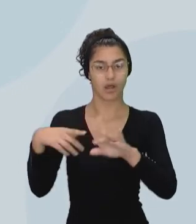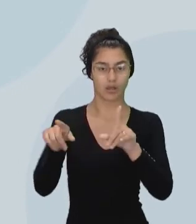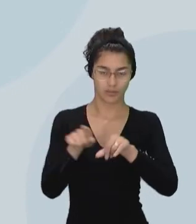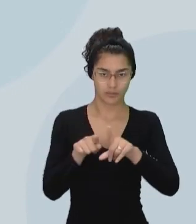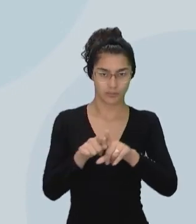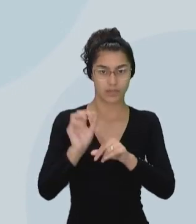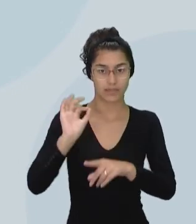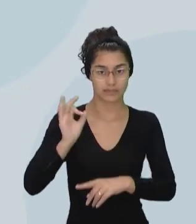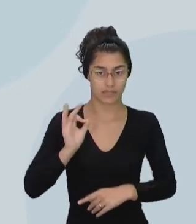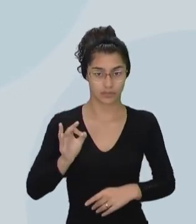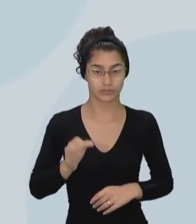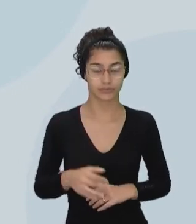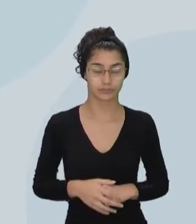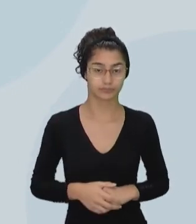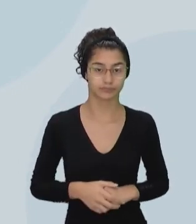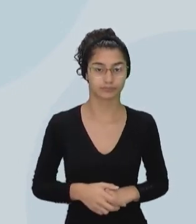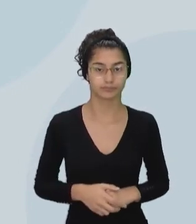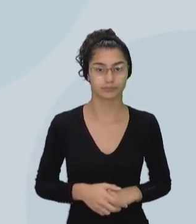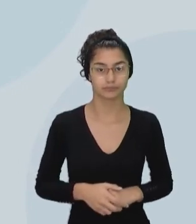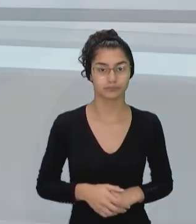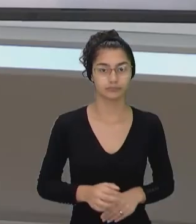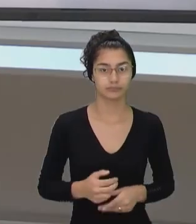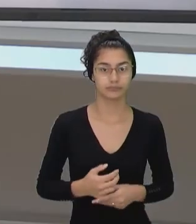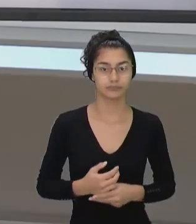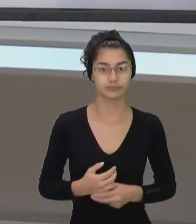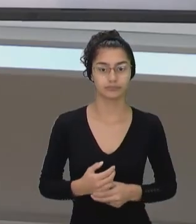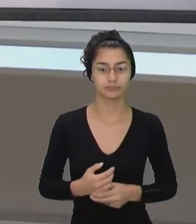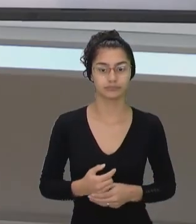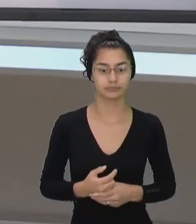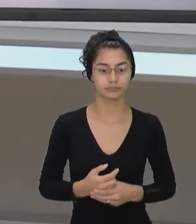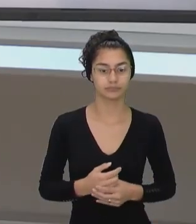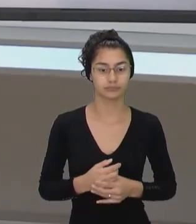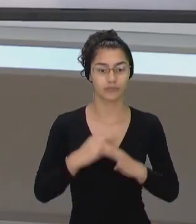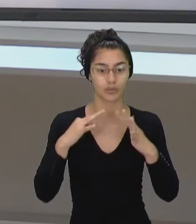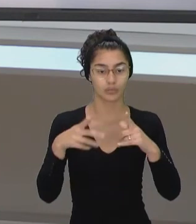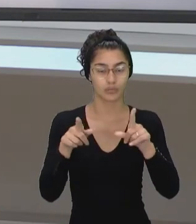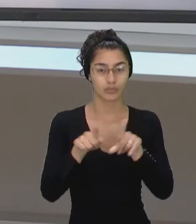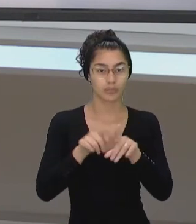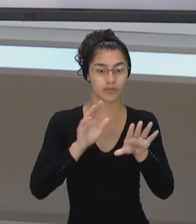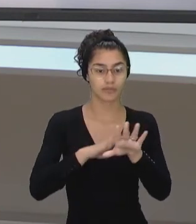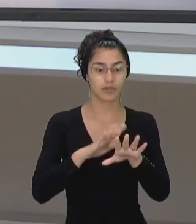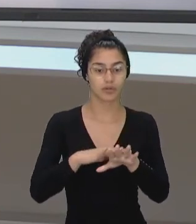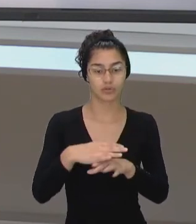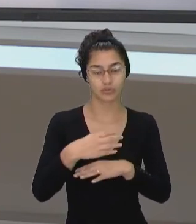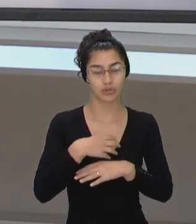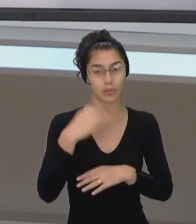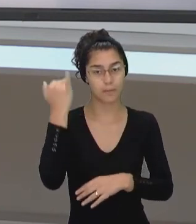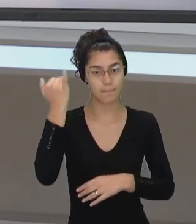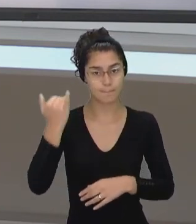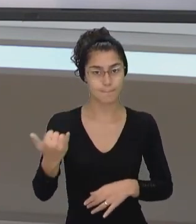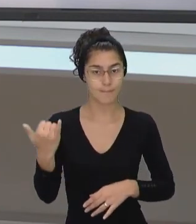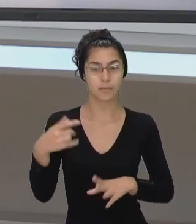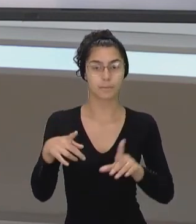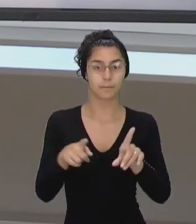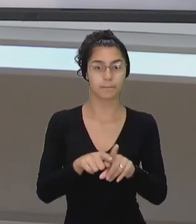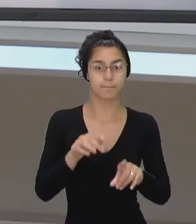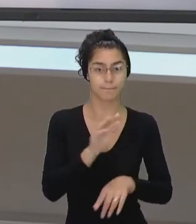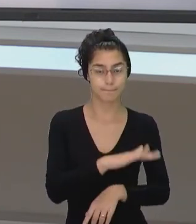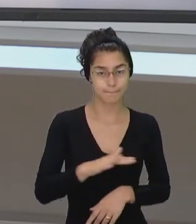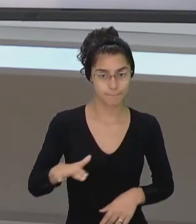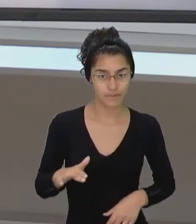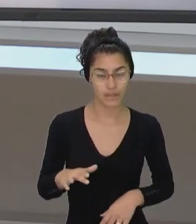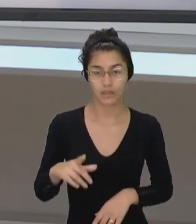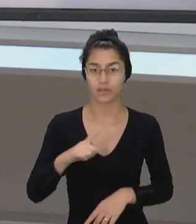né, a remodelagem óssea com esses fatores de crescimento. Com tudo isso afetado no caso da desnutrição, essas